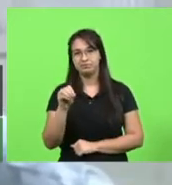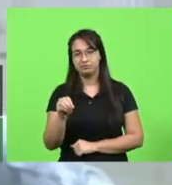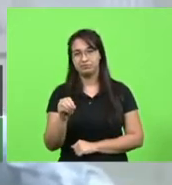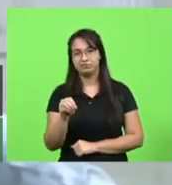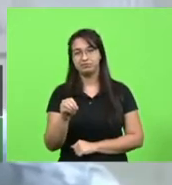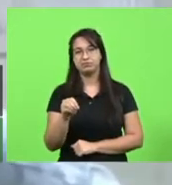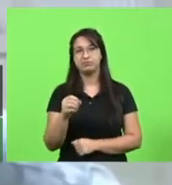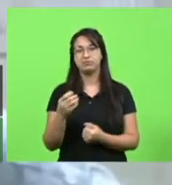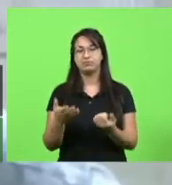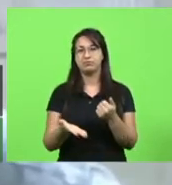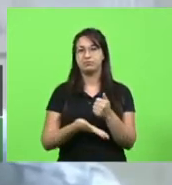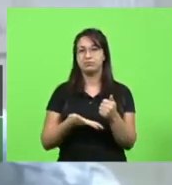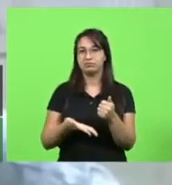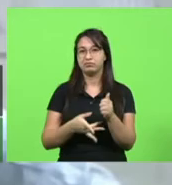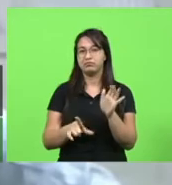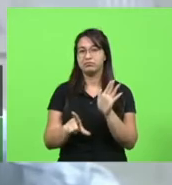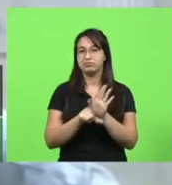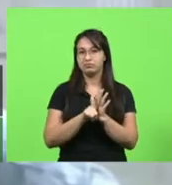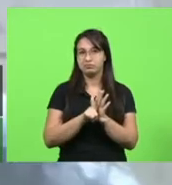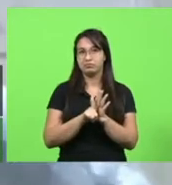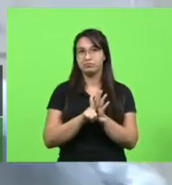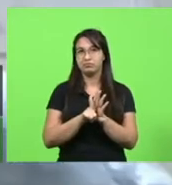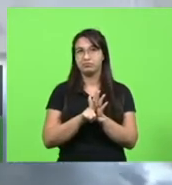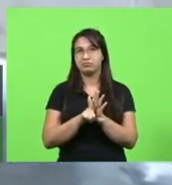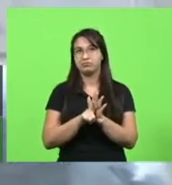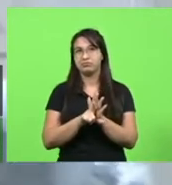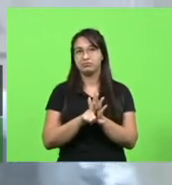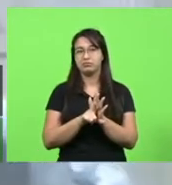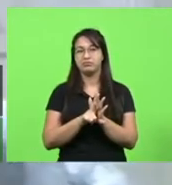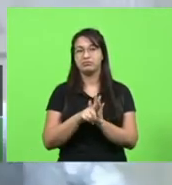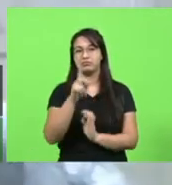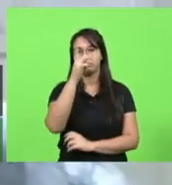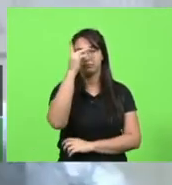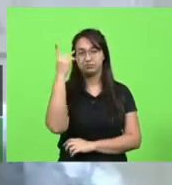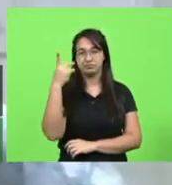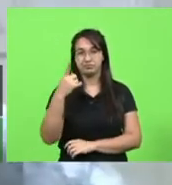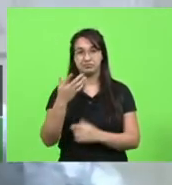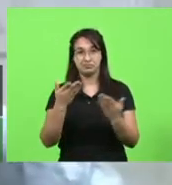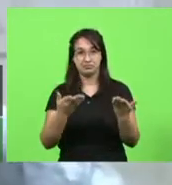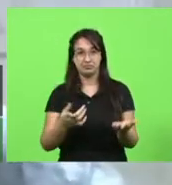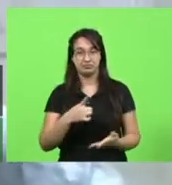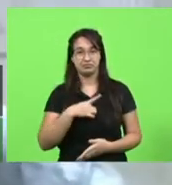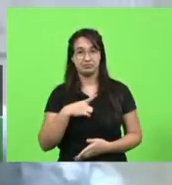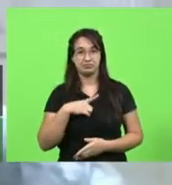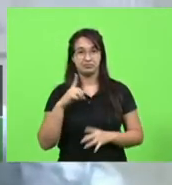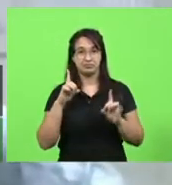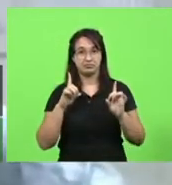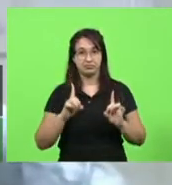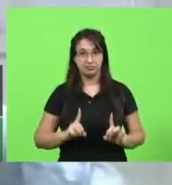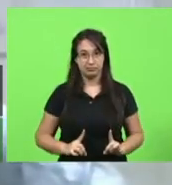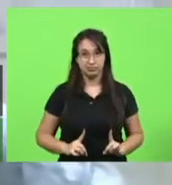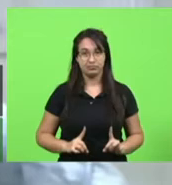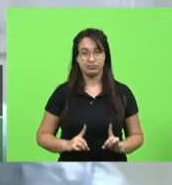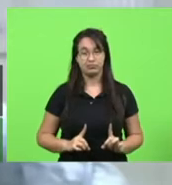embasamento legal em que as pessoas com deficiência, por direito, teriam